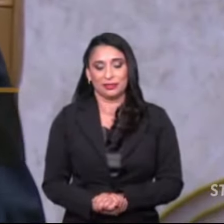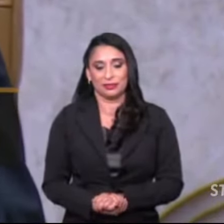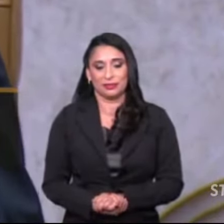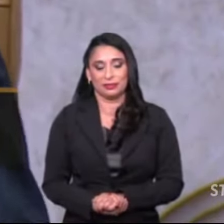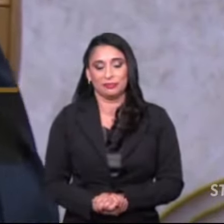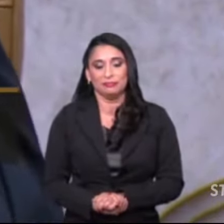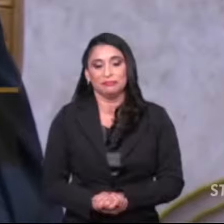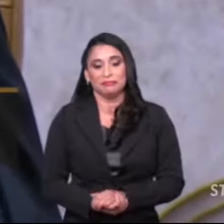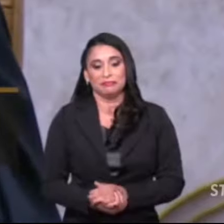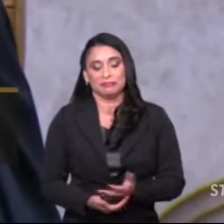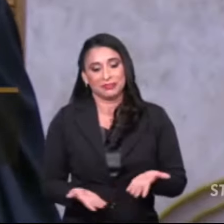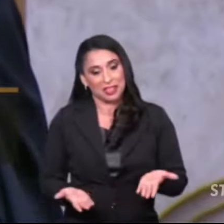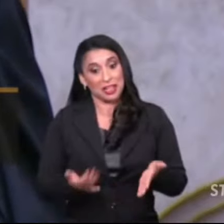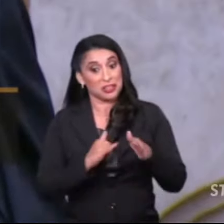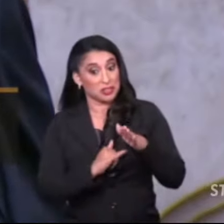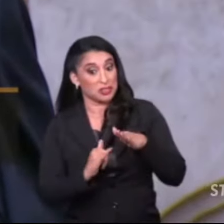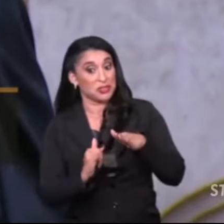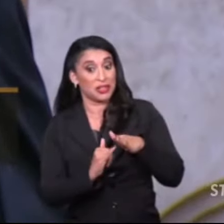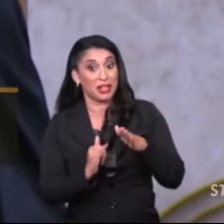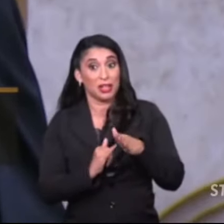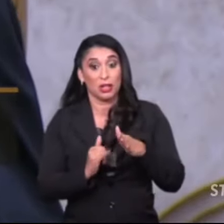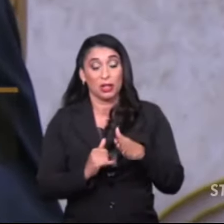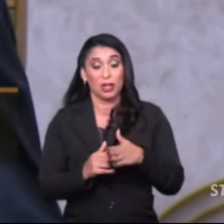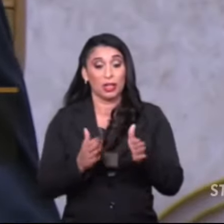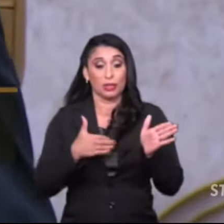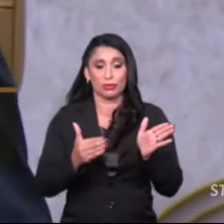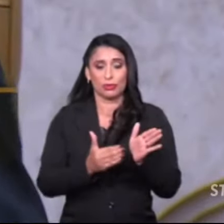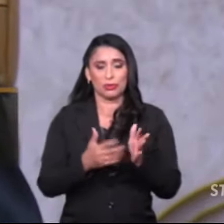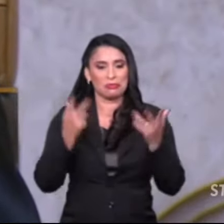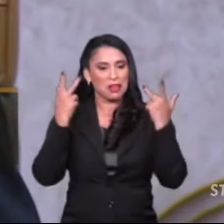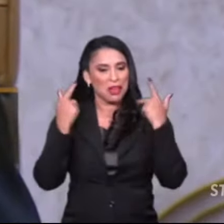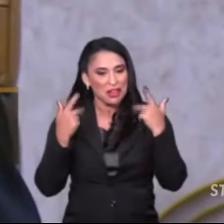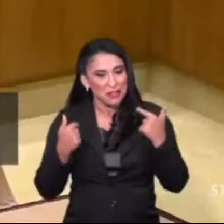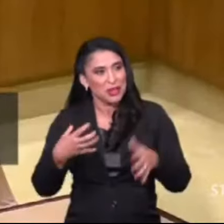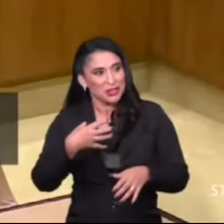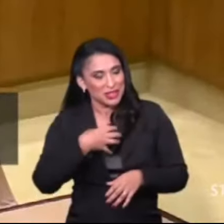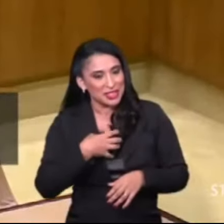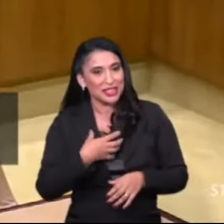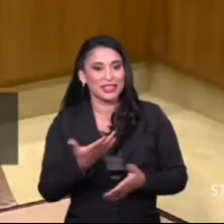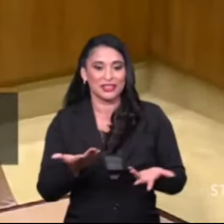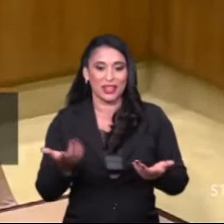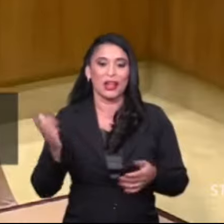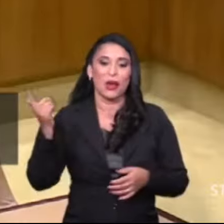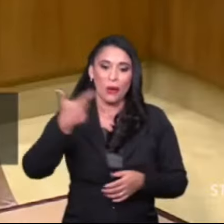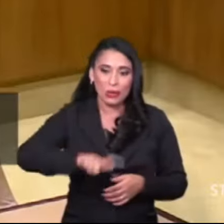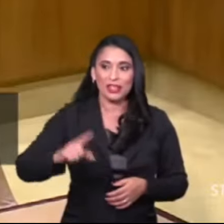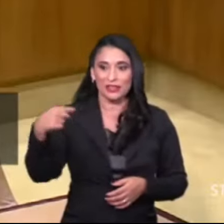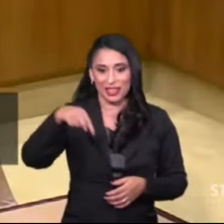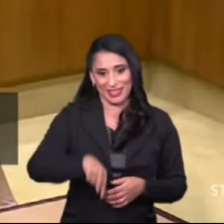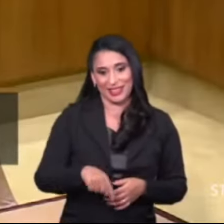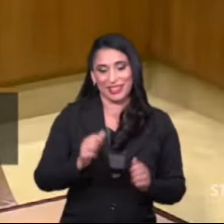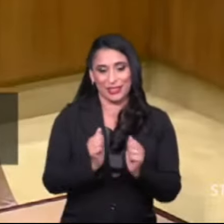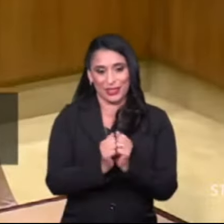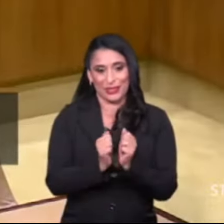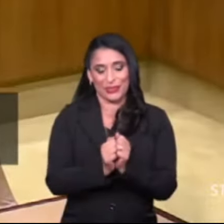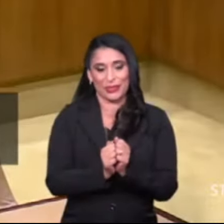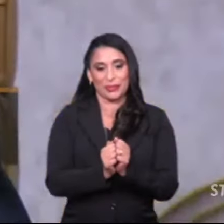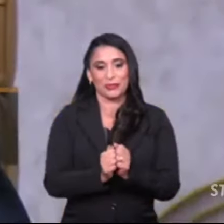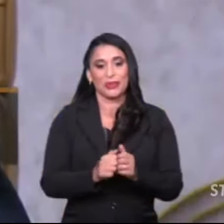As vantagens da institucionalidade é que tudo vira rotina nessa vida. É um prazer tê-lo aqui uma vez mais. Cumprimento também com muita